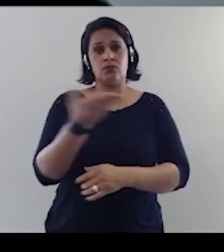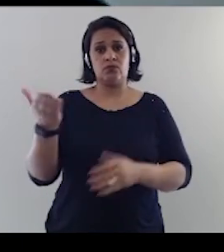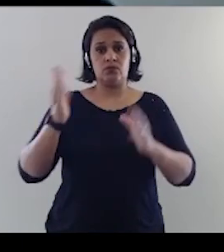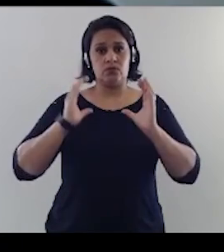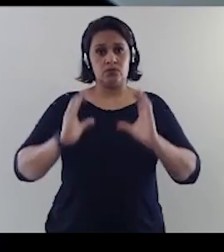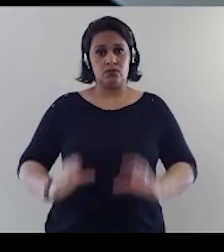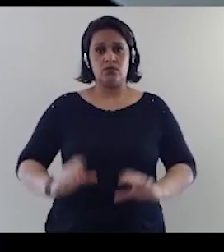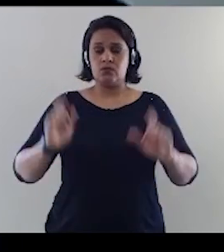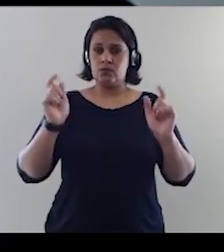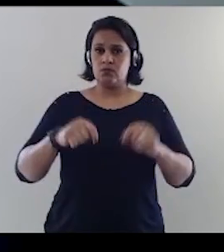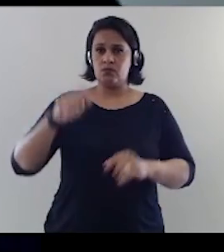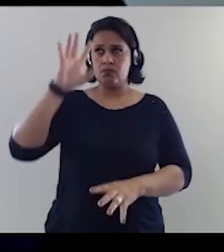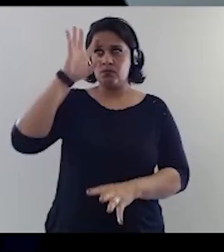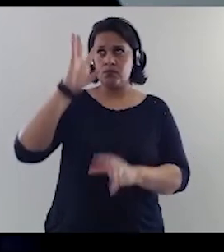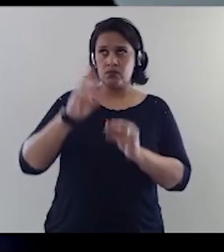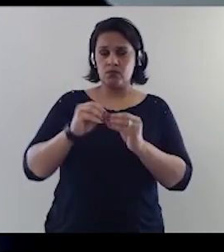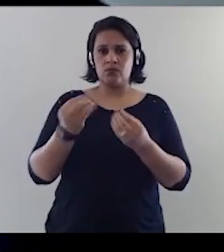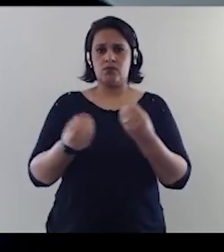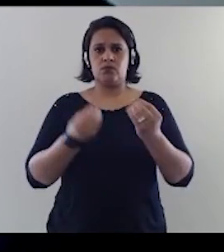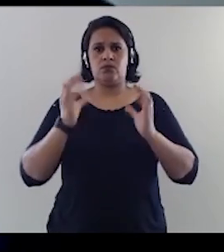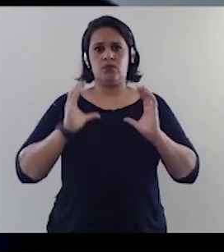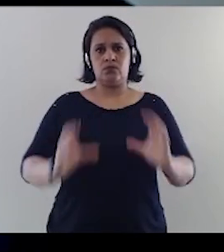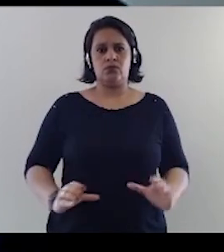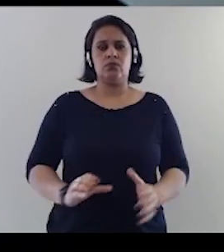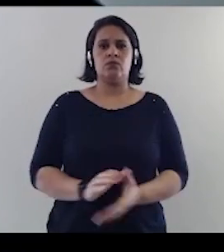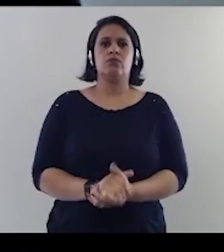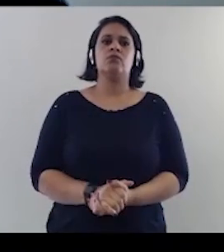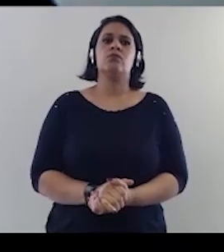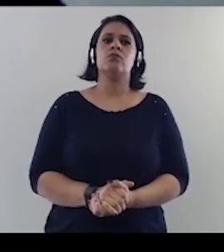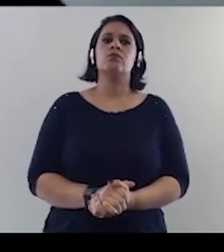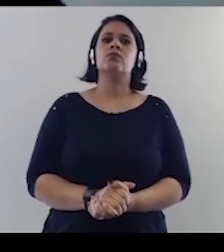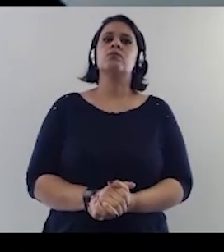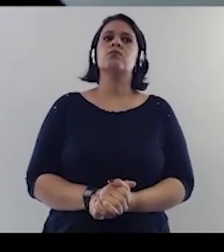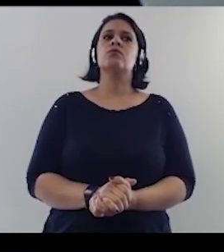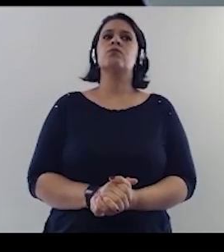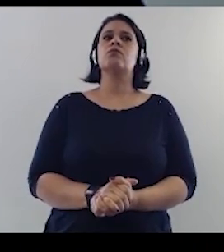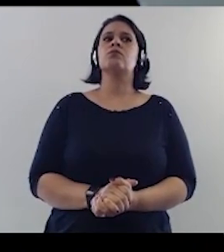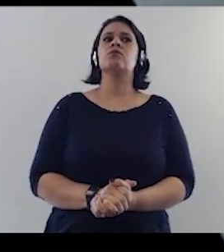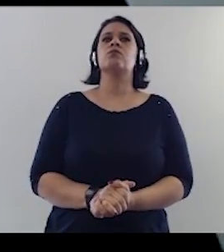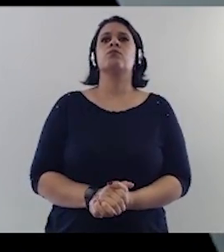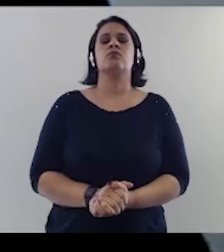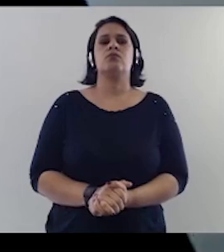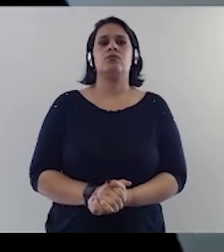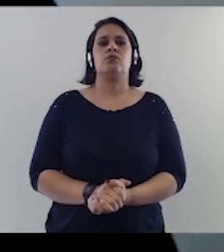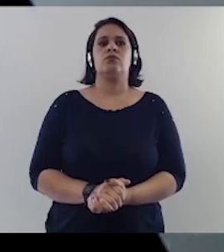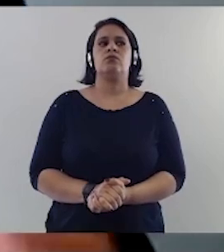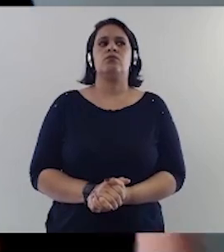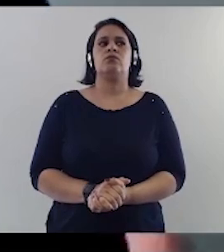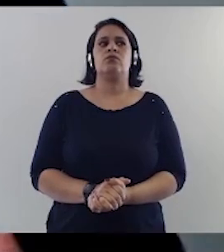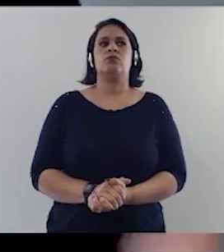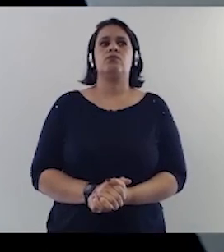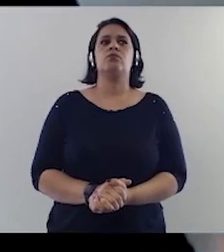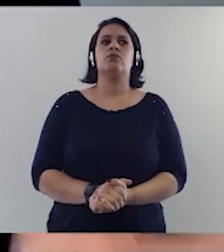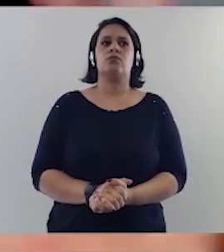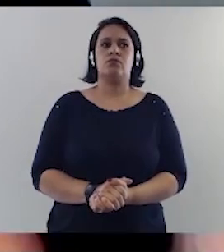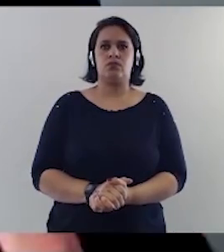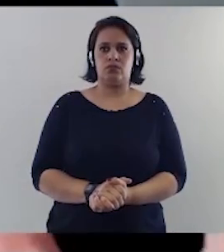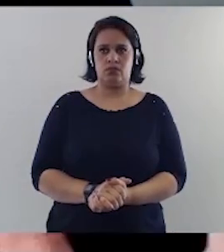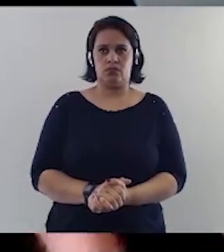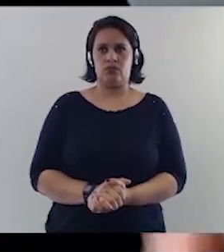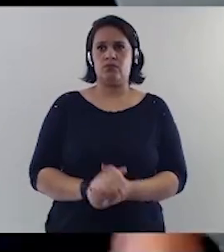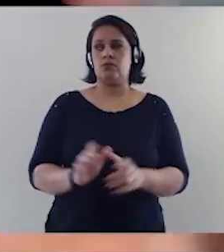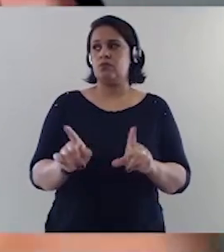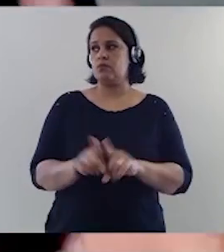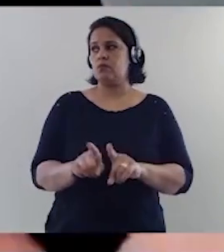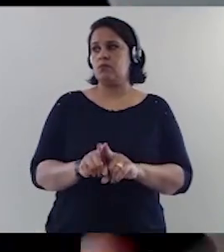calcular os seus futuros comportamentos, à luz precisamente também da segurança jurídica. Claro que o precedente também tem